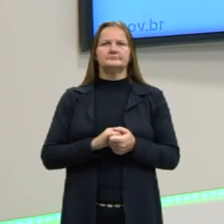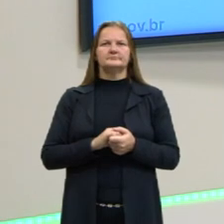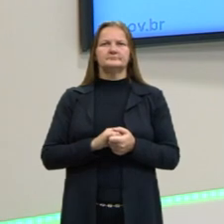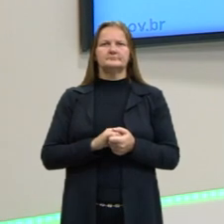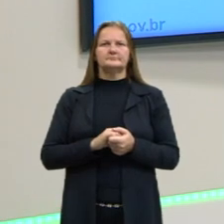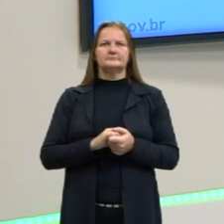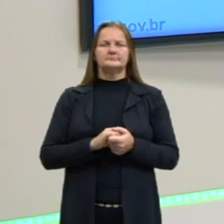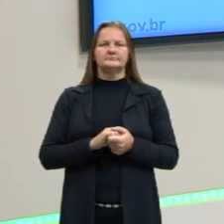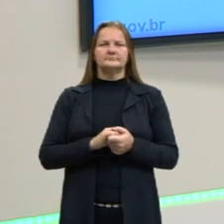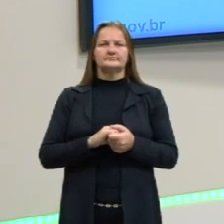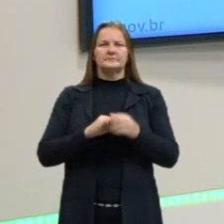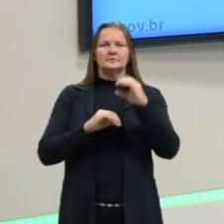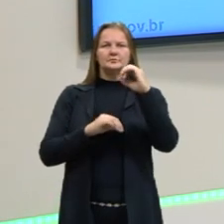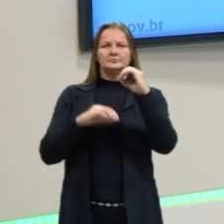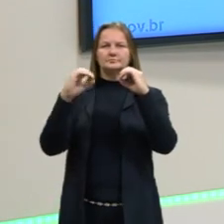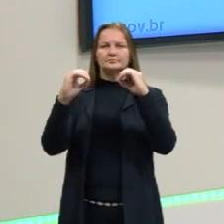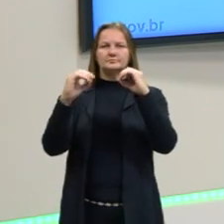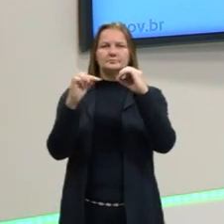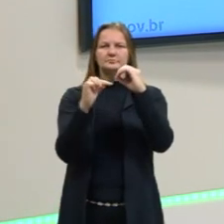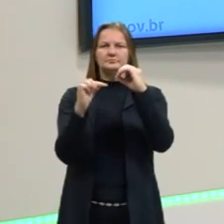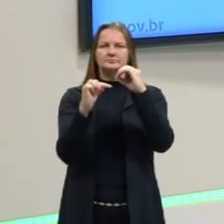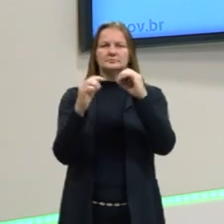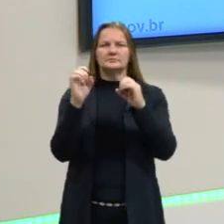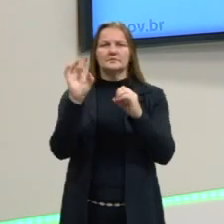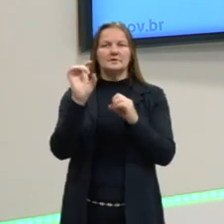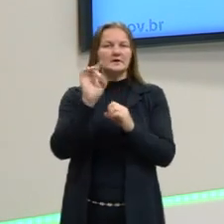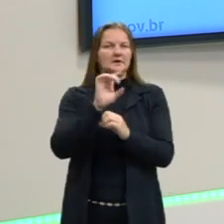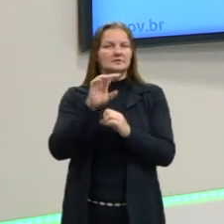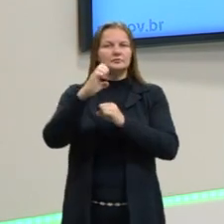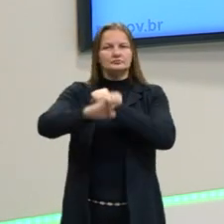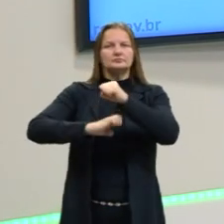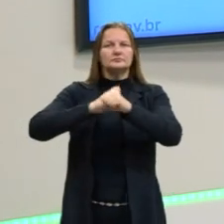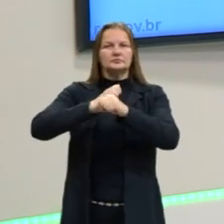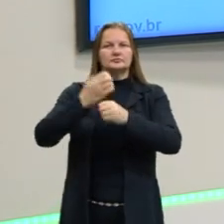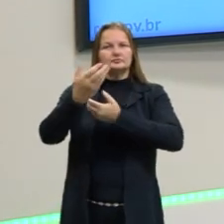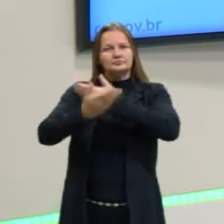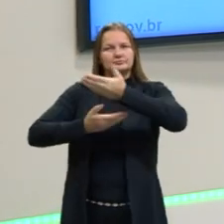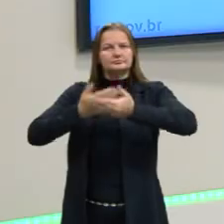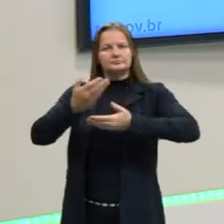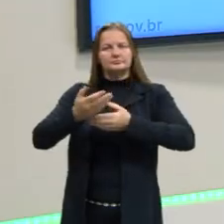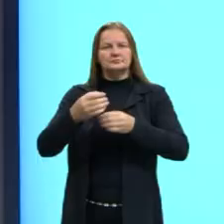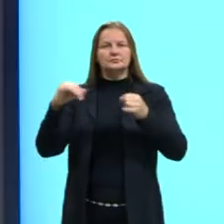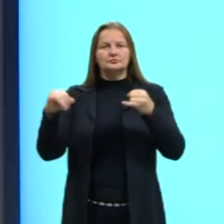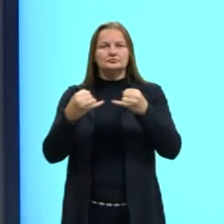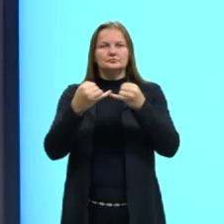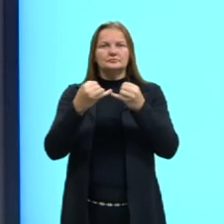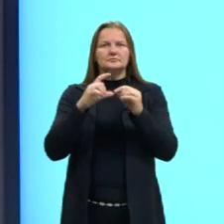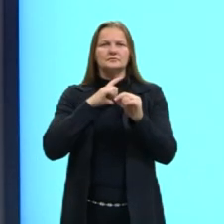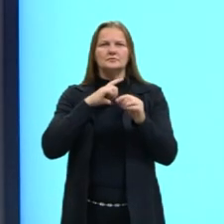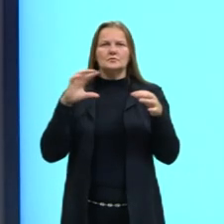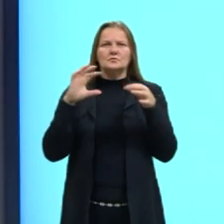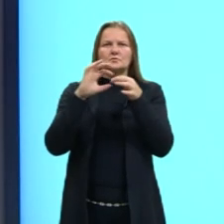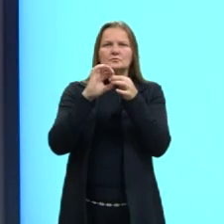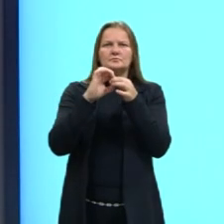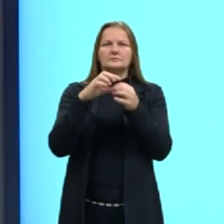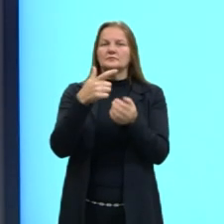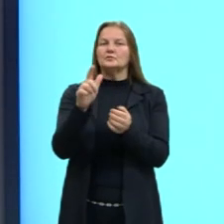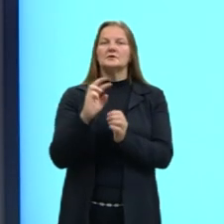atrás as duas bolas representando cada elétron compartilhado já nessa ligação não tem essa representação